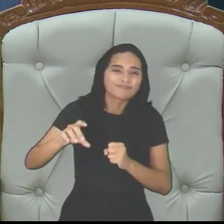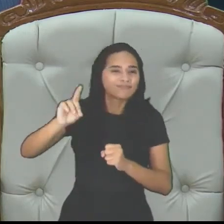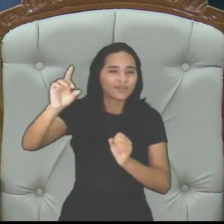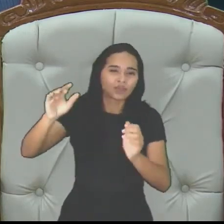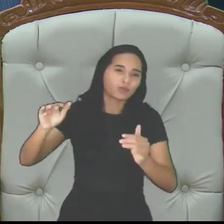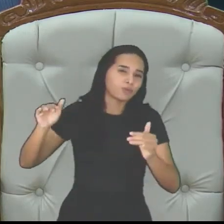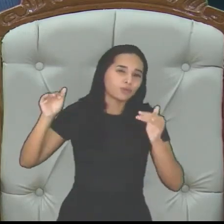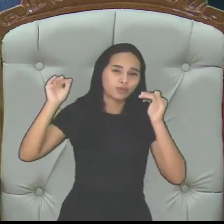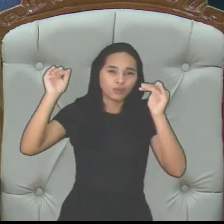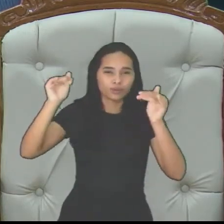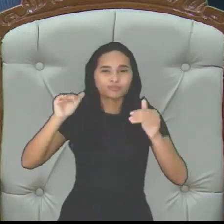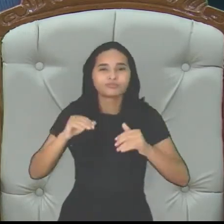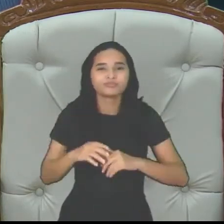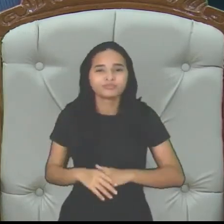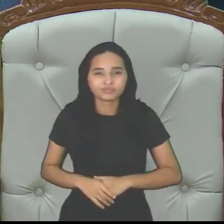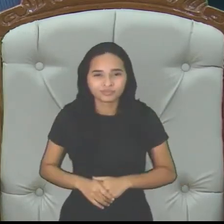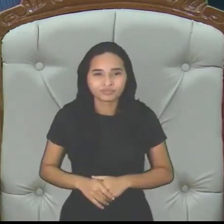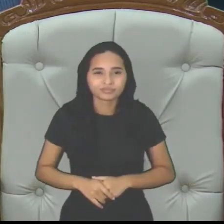grande.